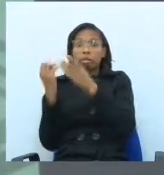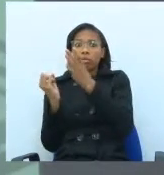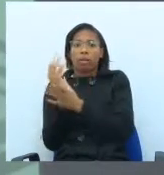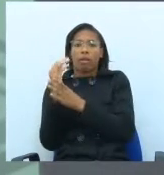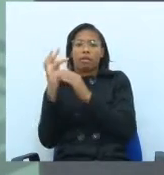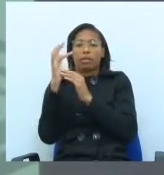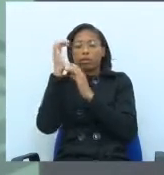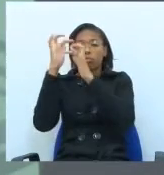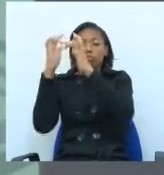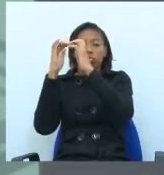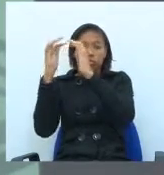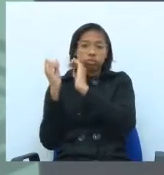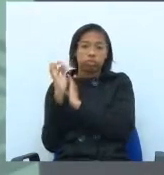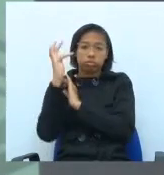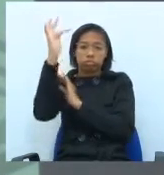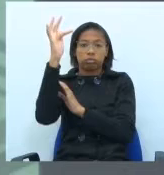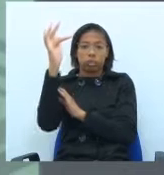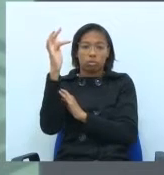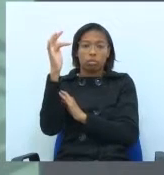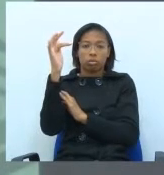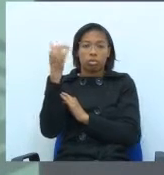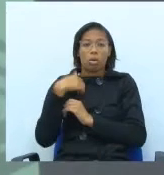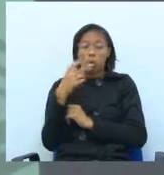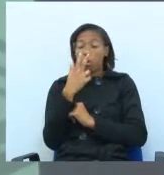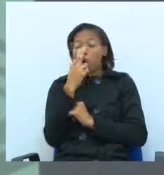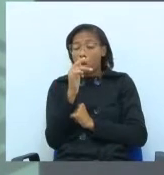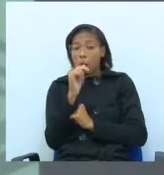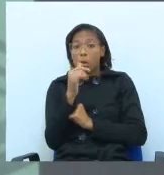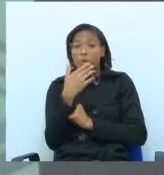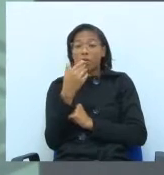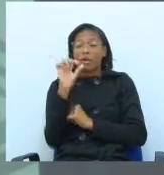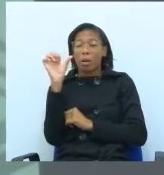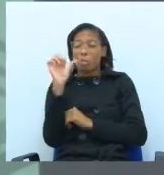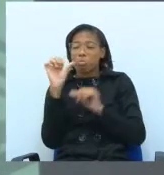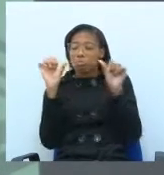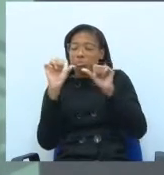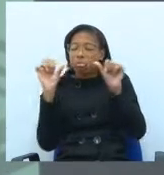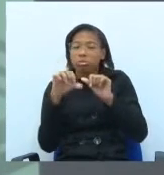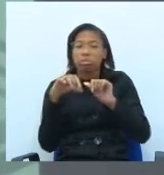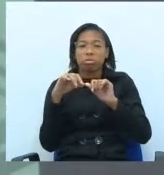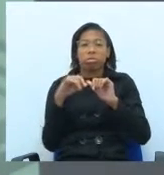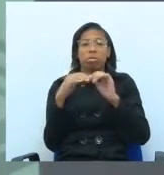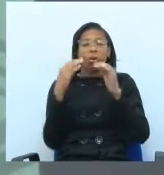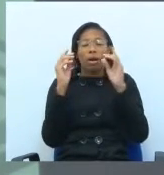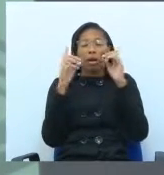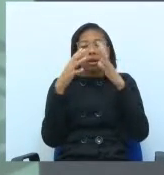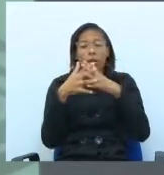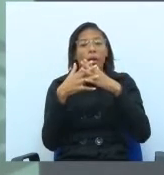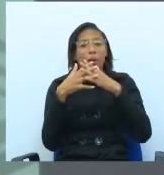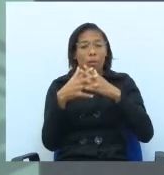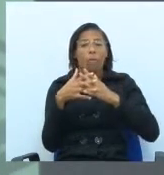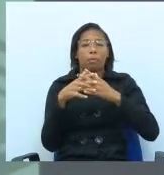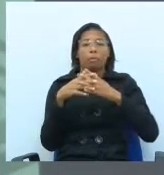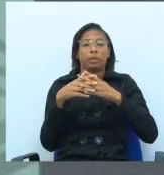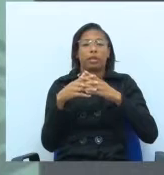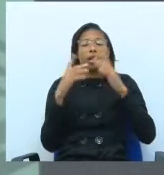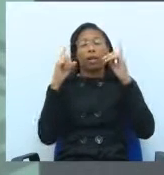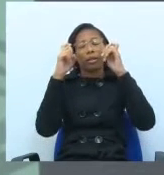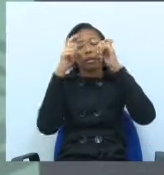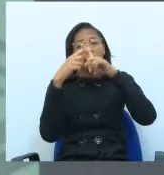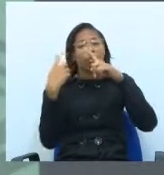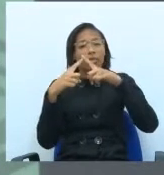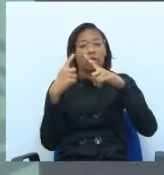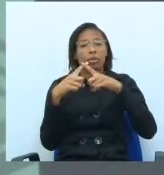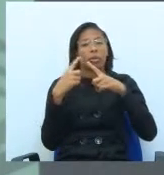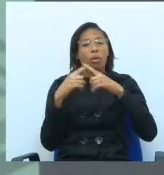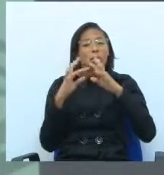Investimentos que, assim, eu diria que é o elo frágil. Você tem um comprometimento muito grande de folha e